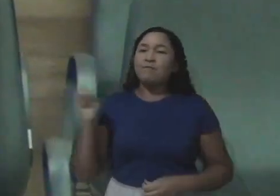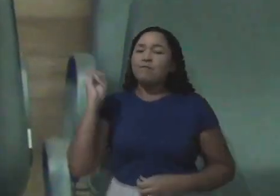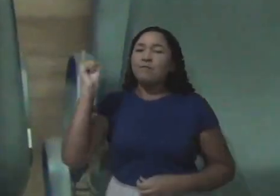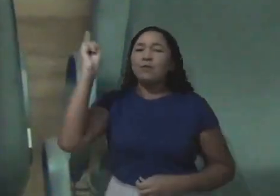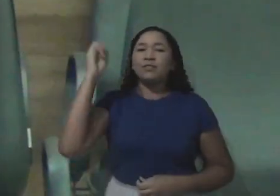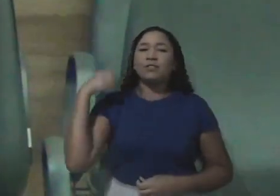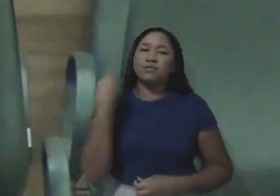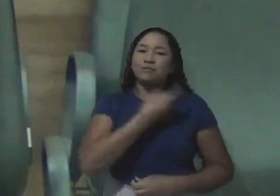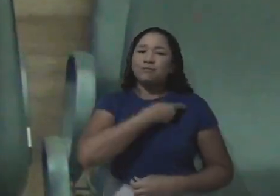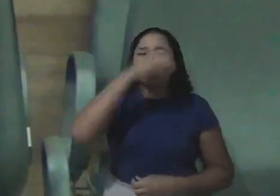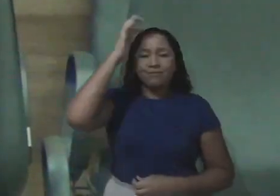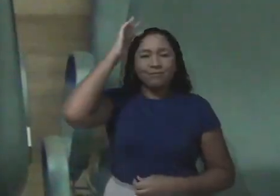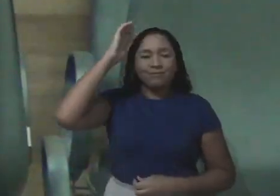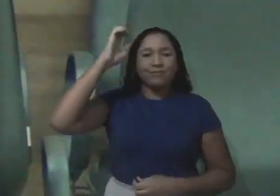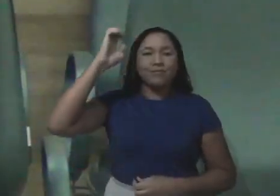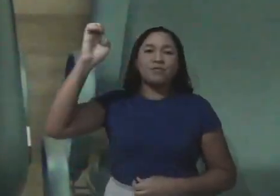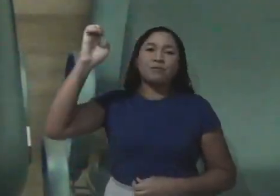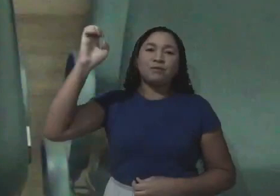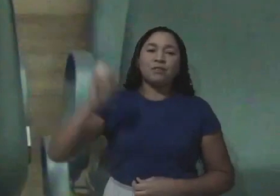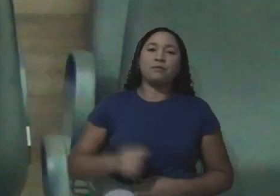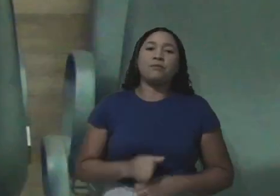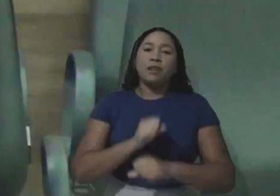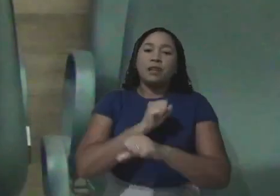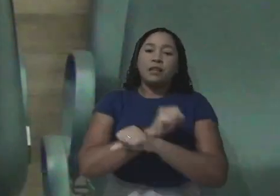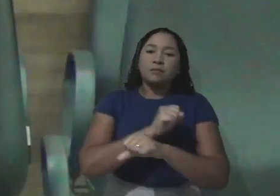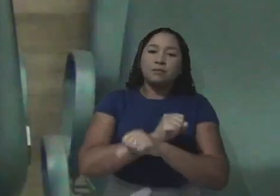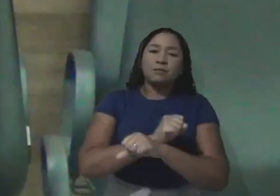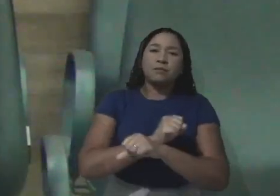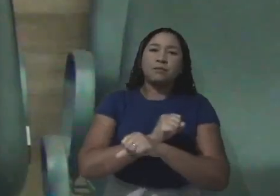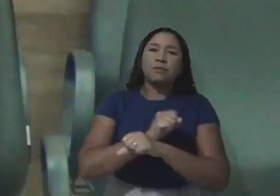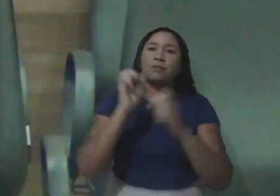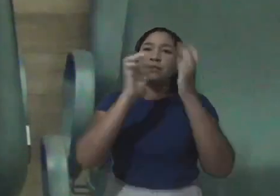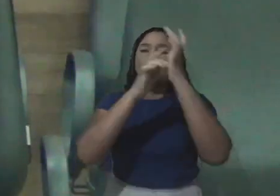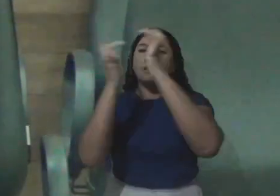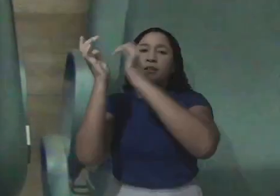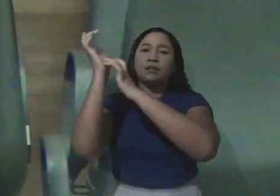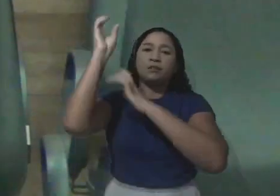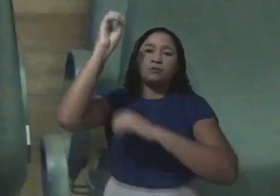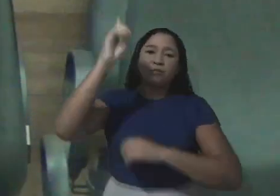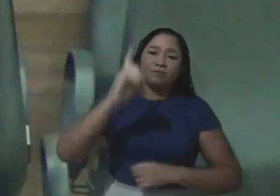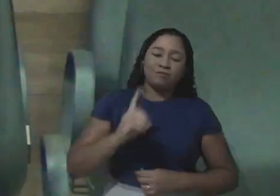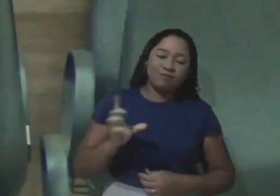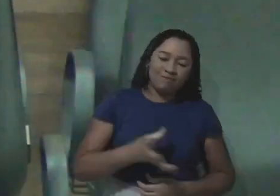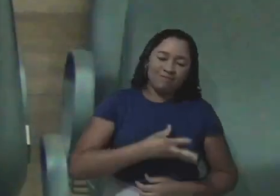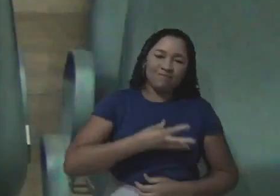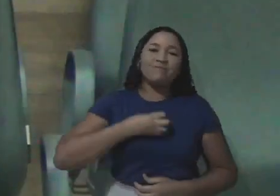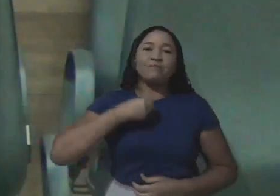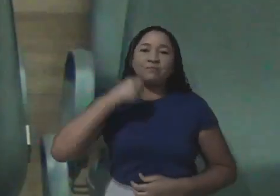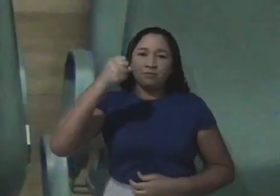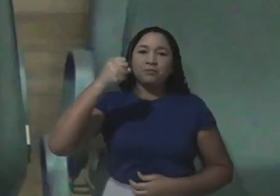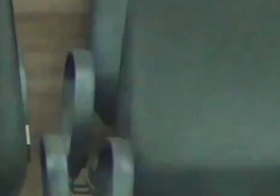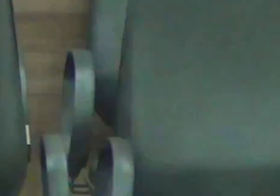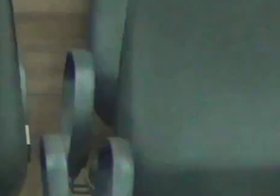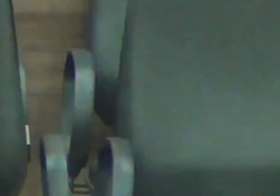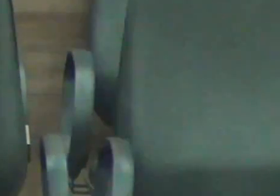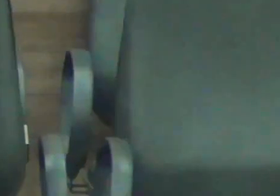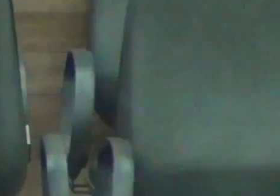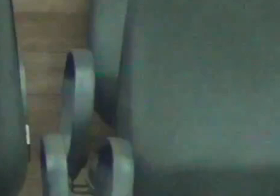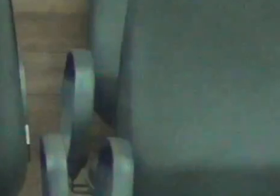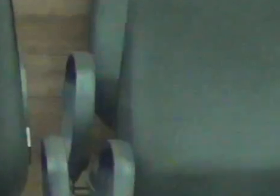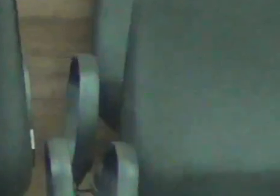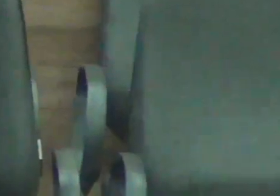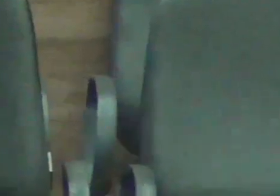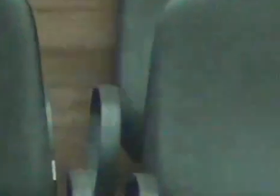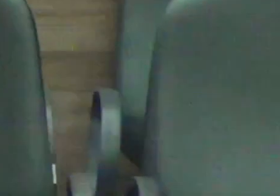fé. Aguardar a volta de Cristo é fundamento da nossa fé e é uma das razões de